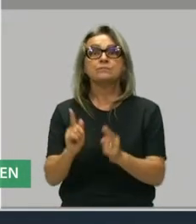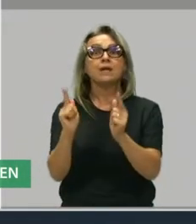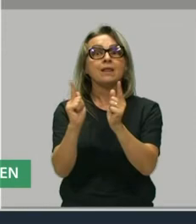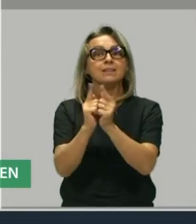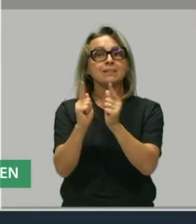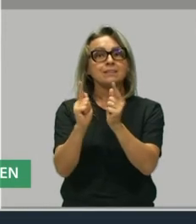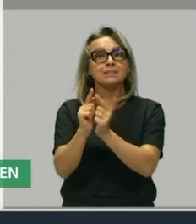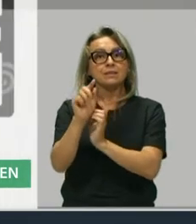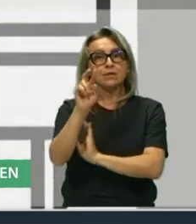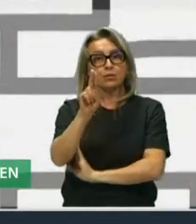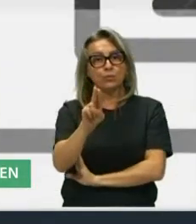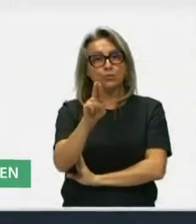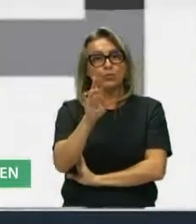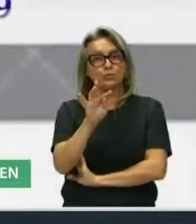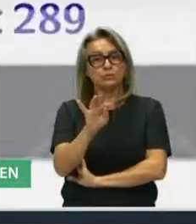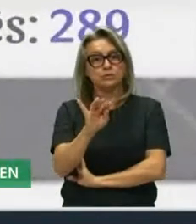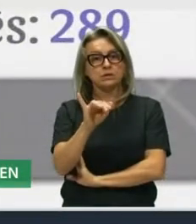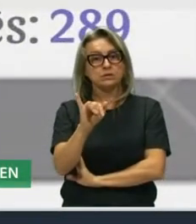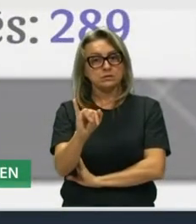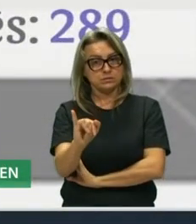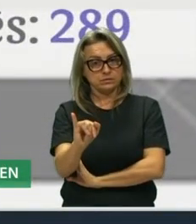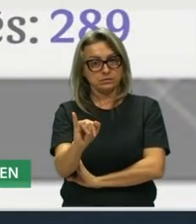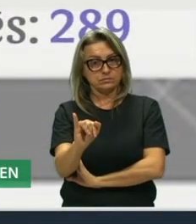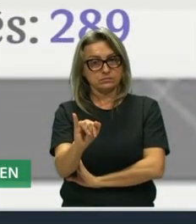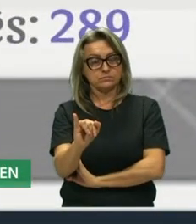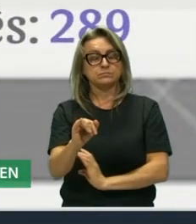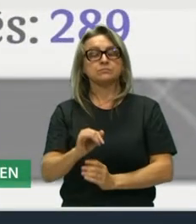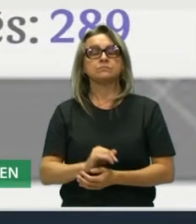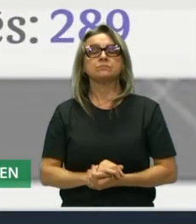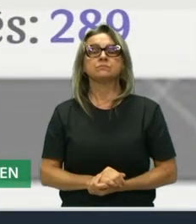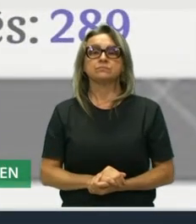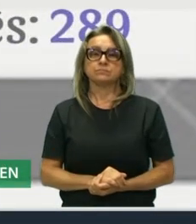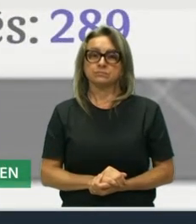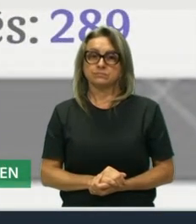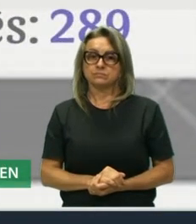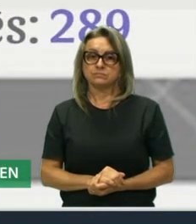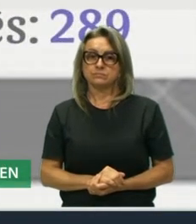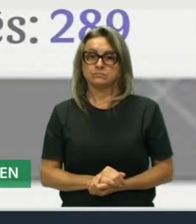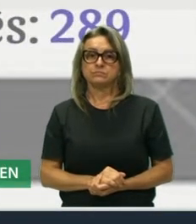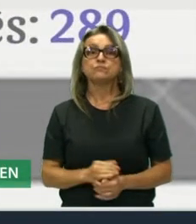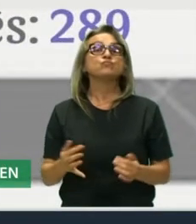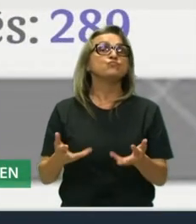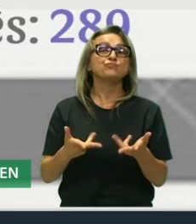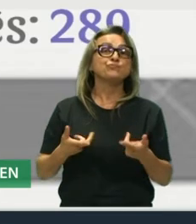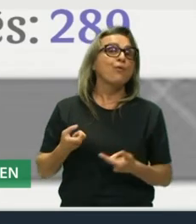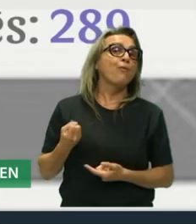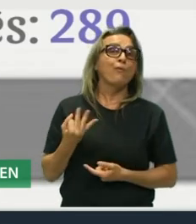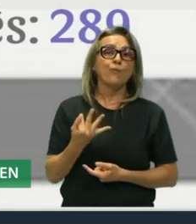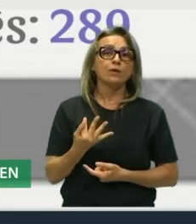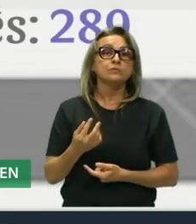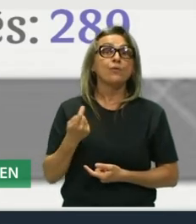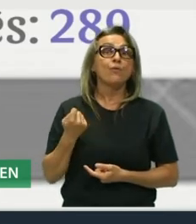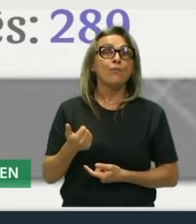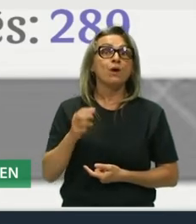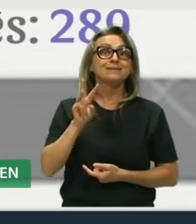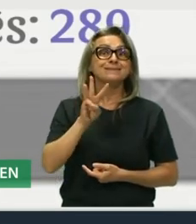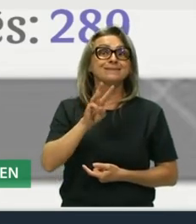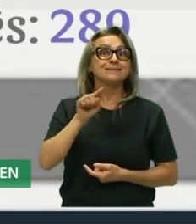Atendimentos em unidade de terapia intensiva, as nossas UTIs, receberam este ano quase 3 mil pacientes,